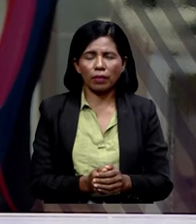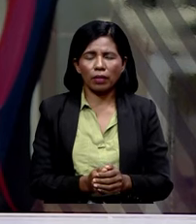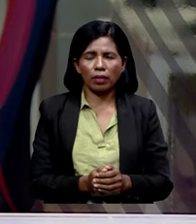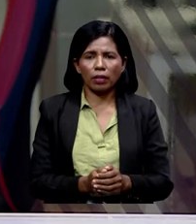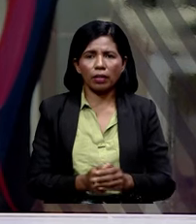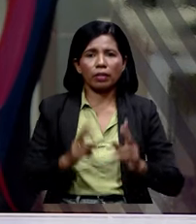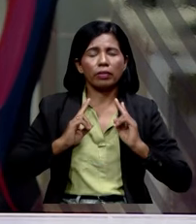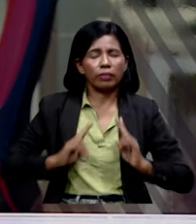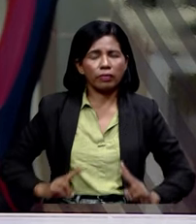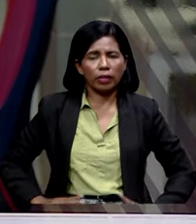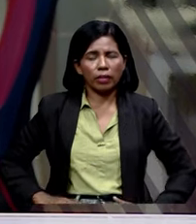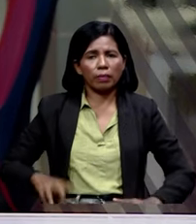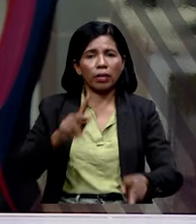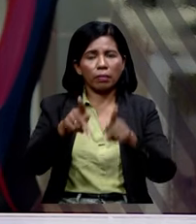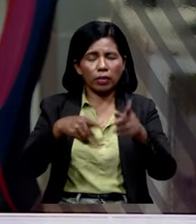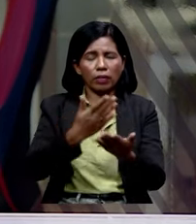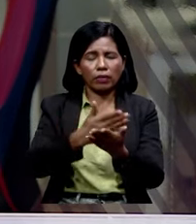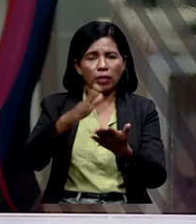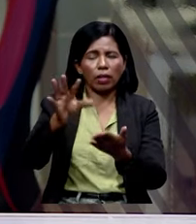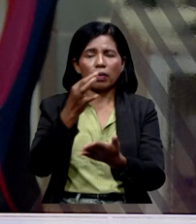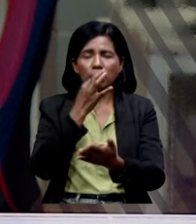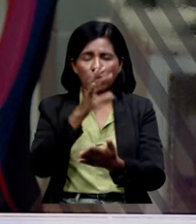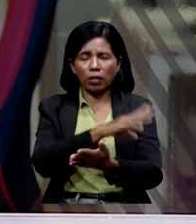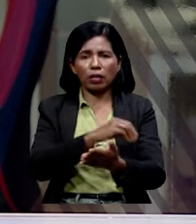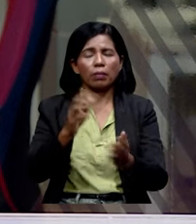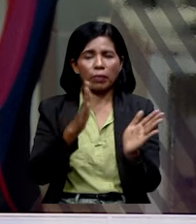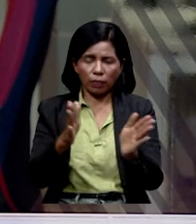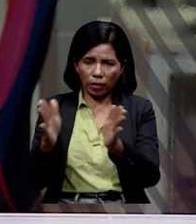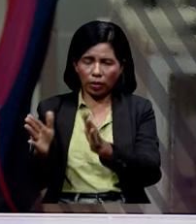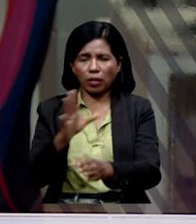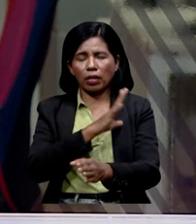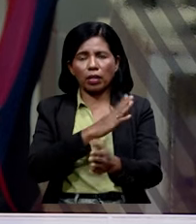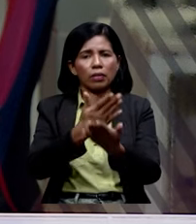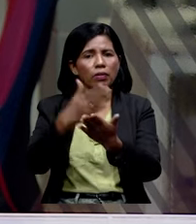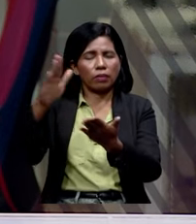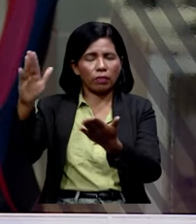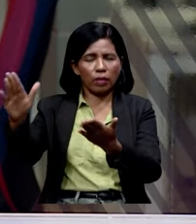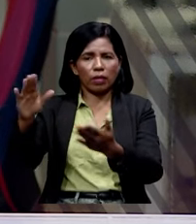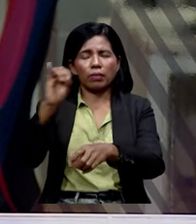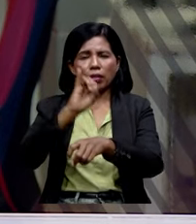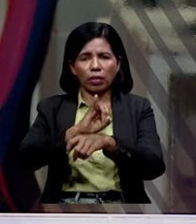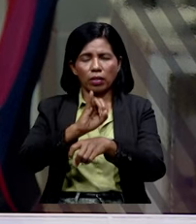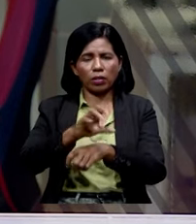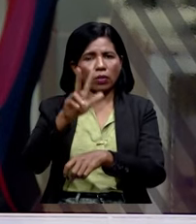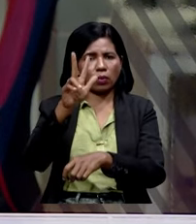Benfica, o ministro extraordinário rejuntou-lo para Paradona em orientação a todo distribuir para o Diocese de Tolo.